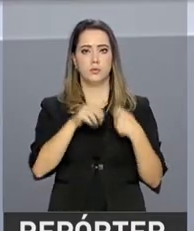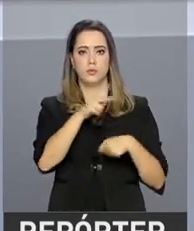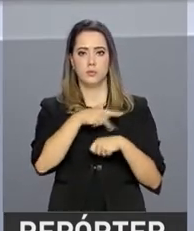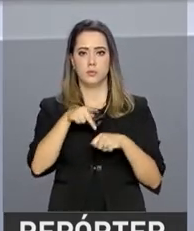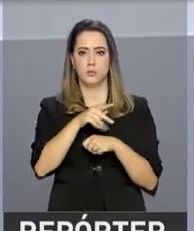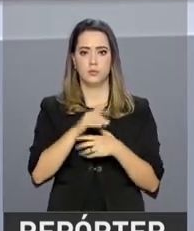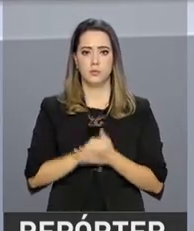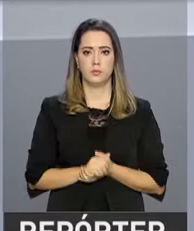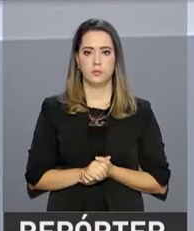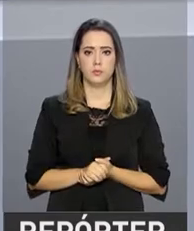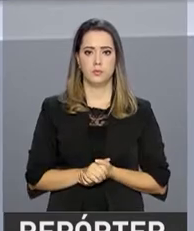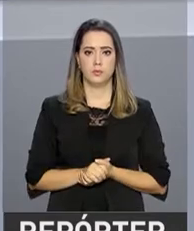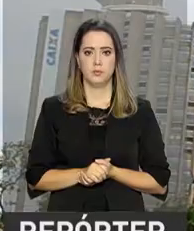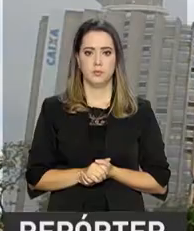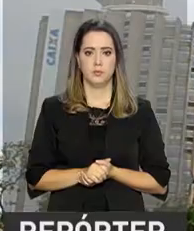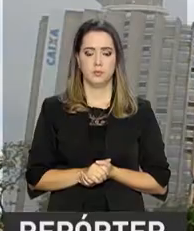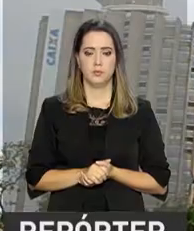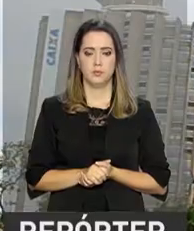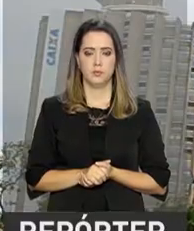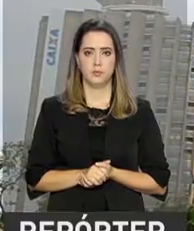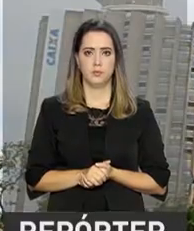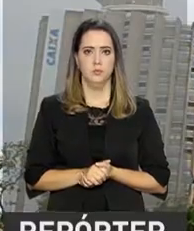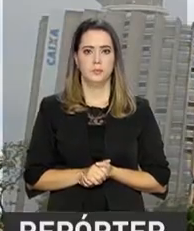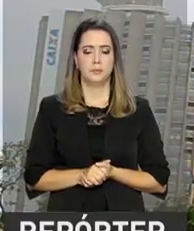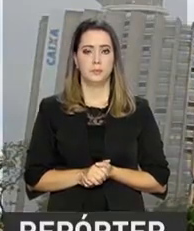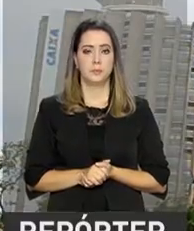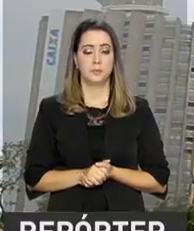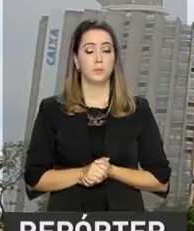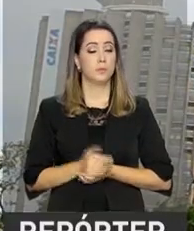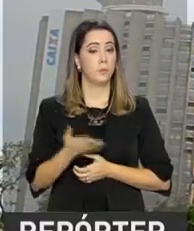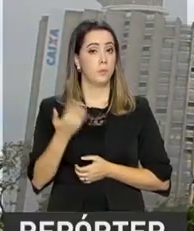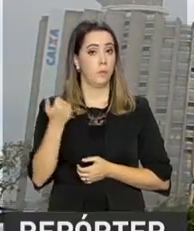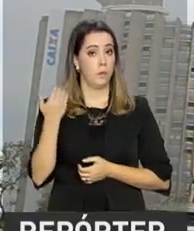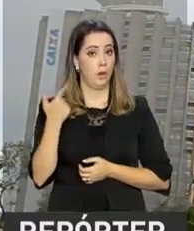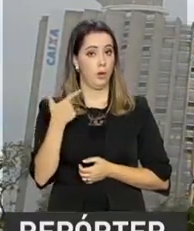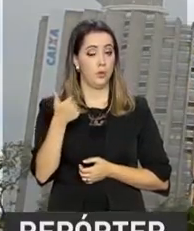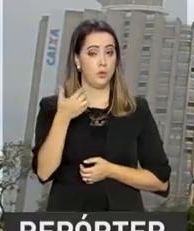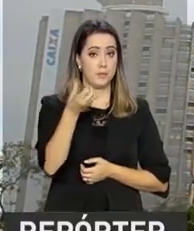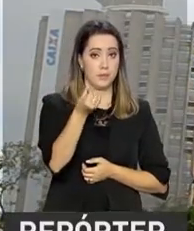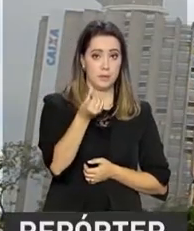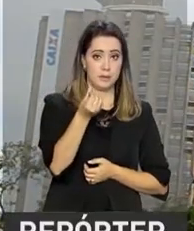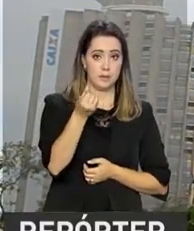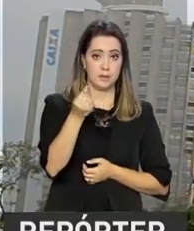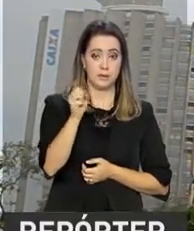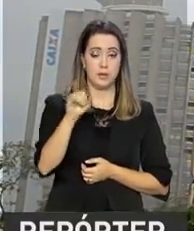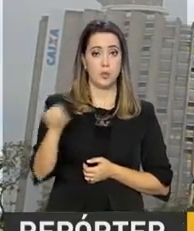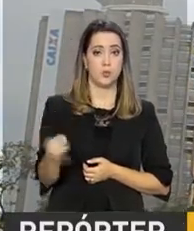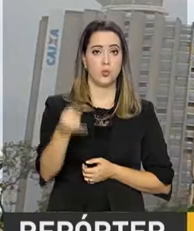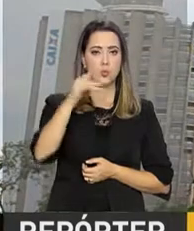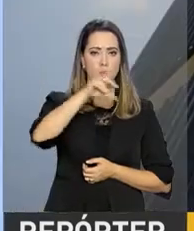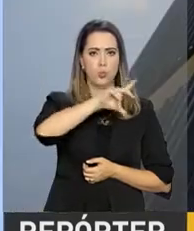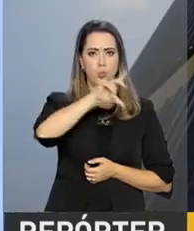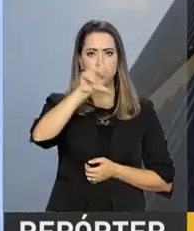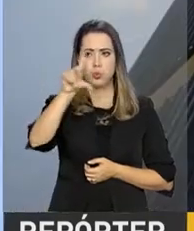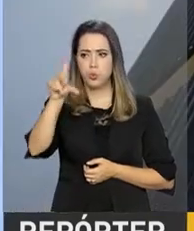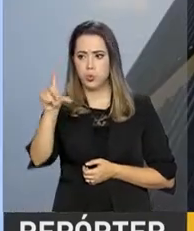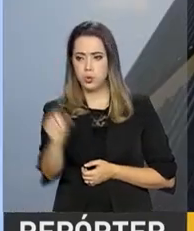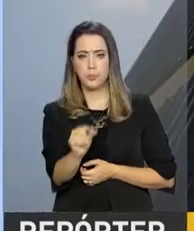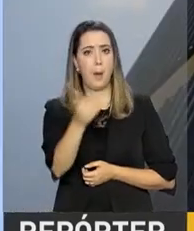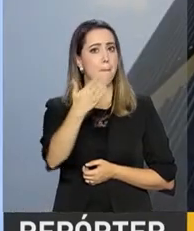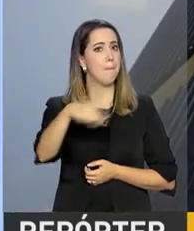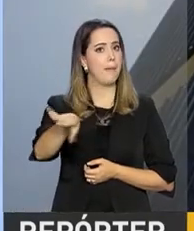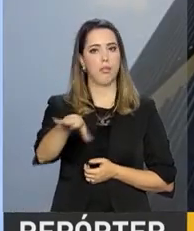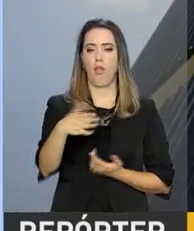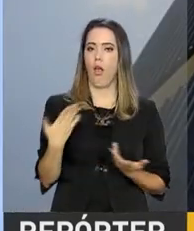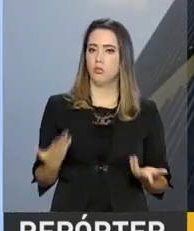do país desde o final de 2016 a selic já caiu mais da metade a taxa